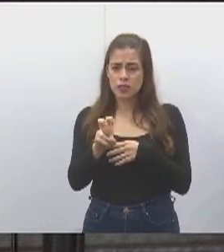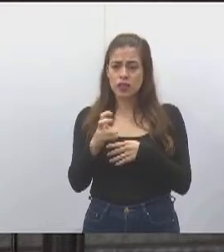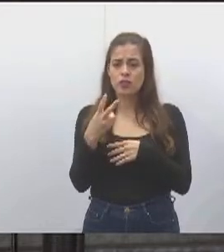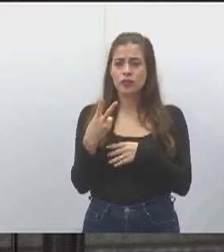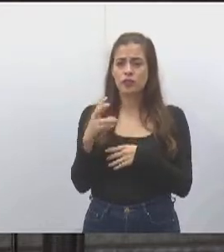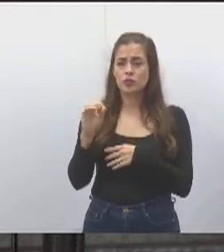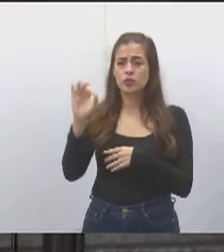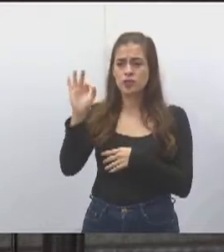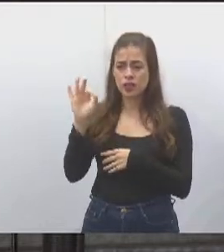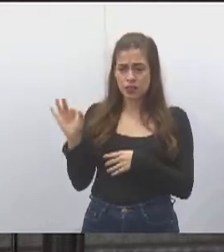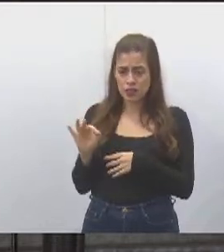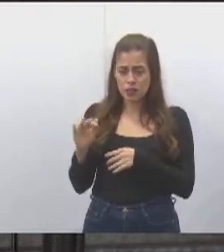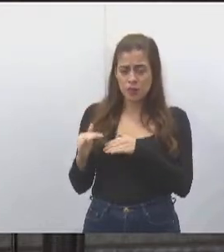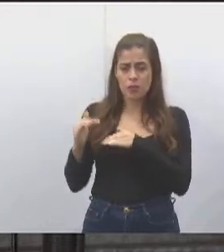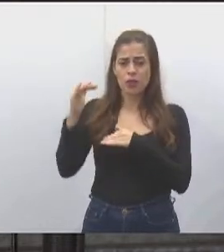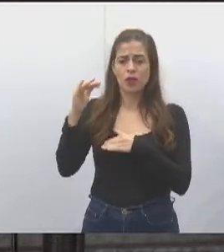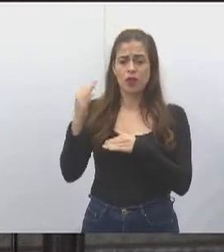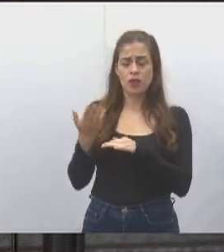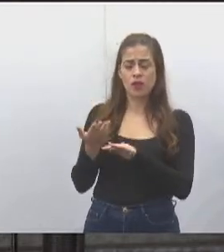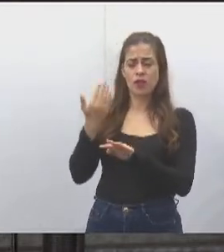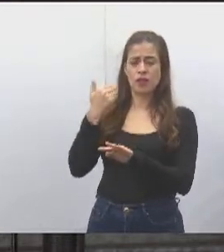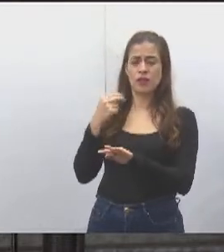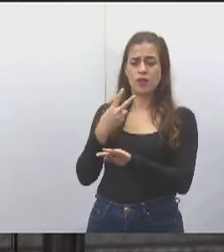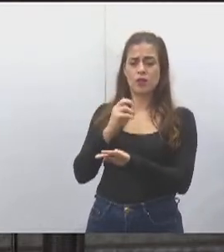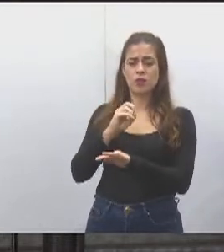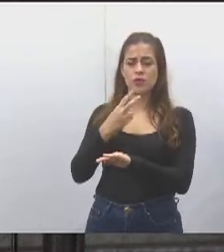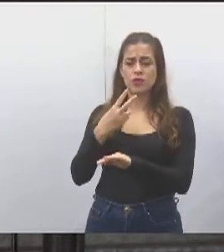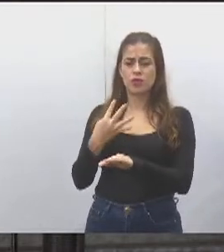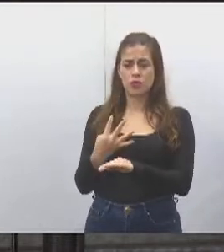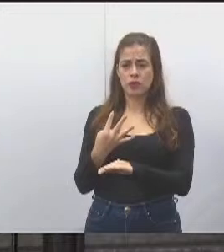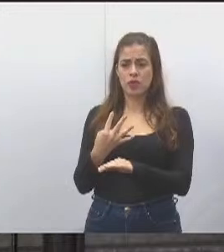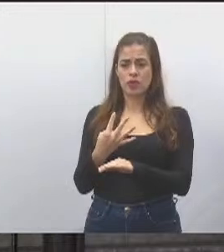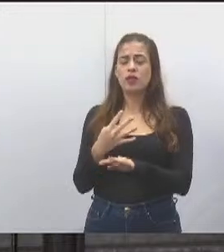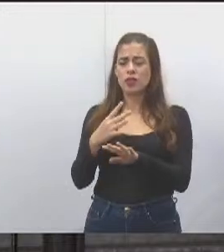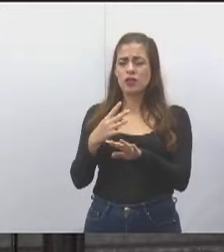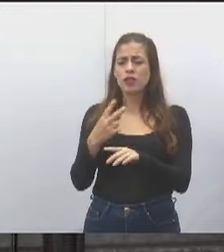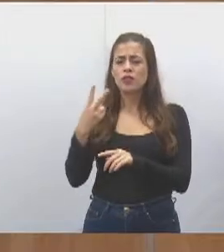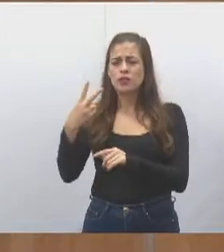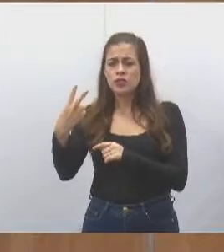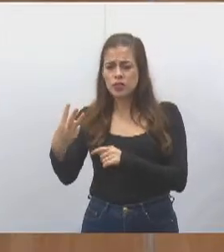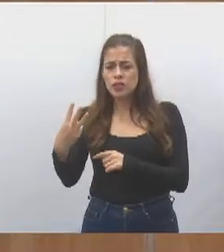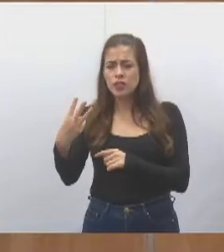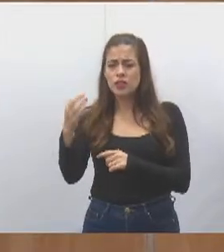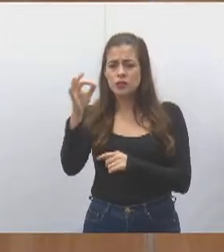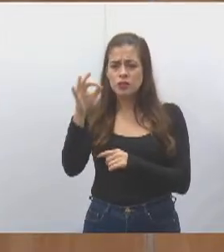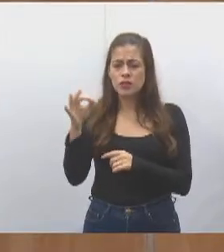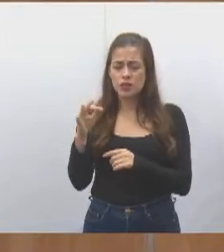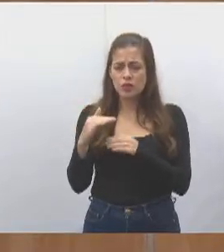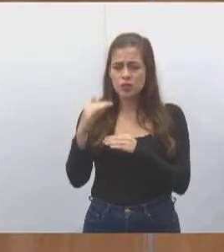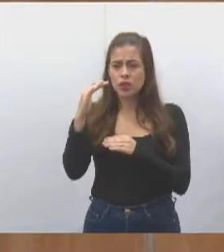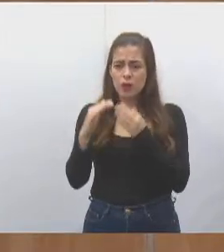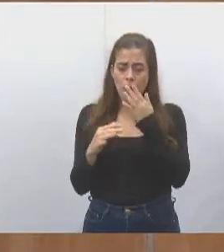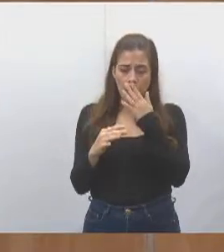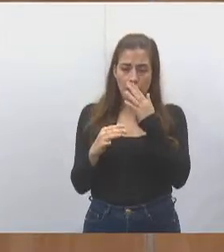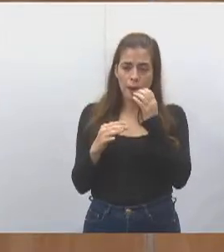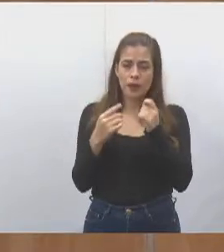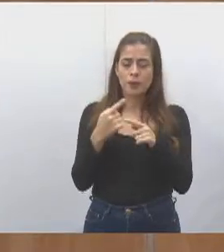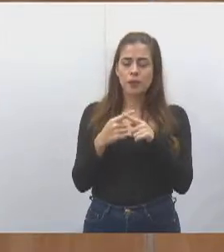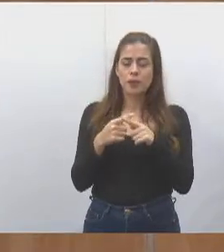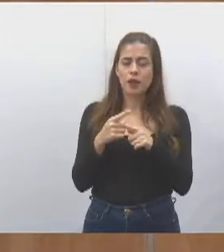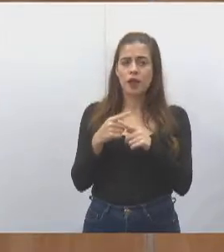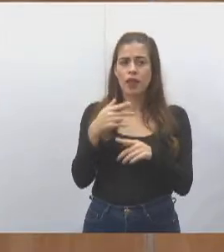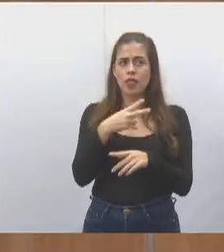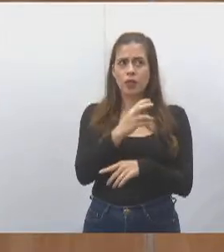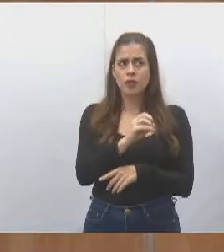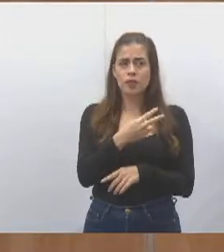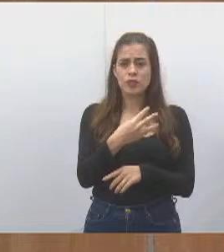que o executado em 2024, certo? 23. 2024 não está fechado ainda, está em execução,